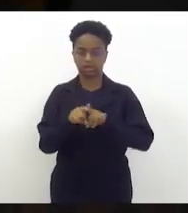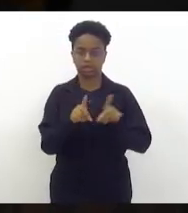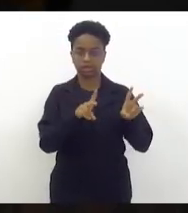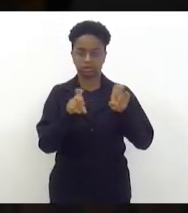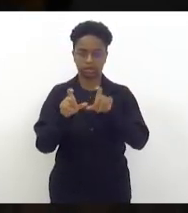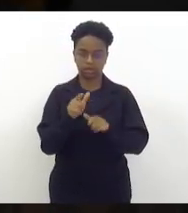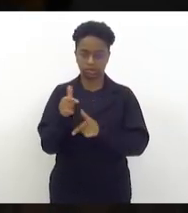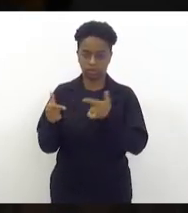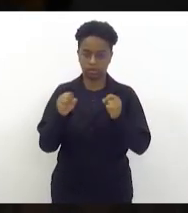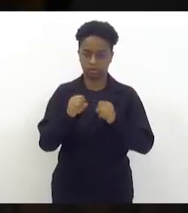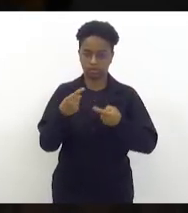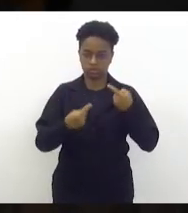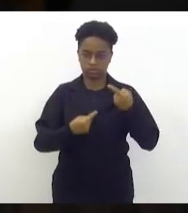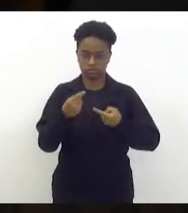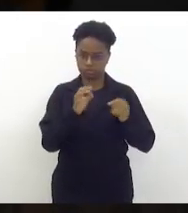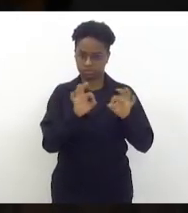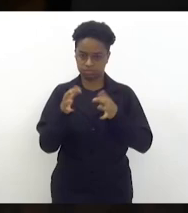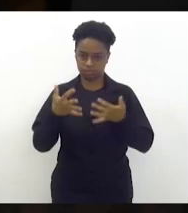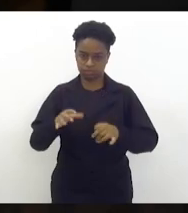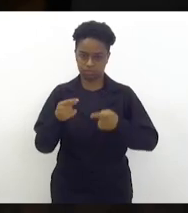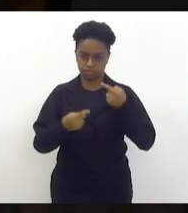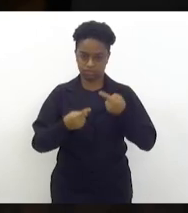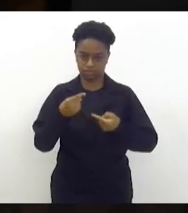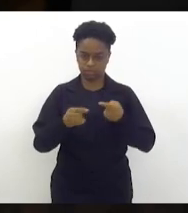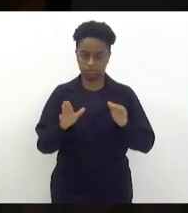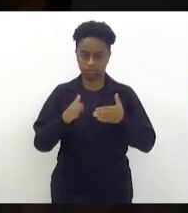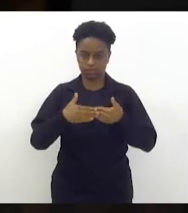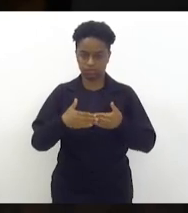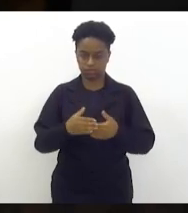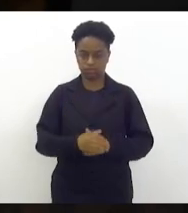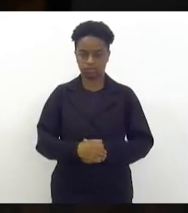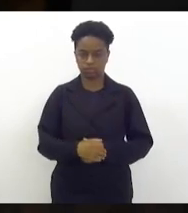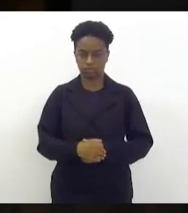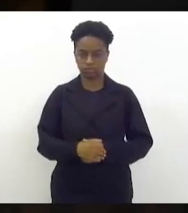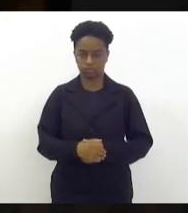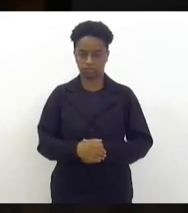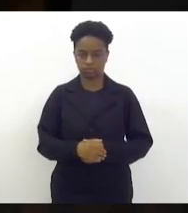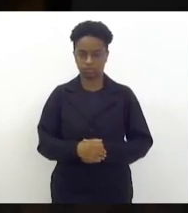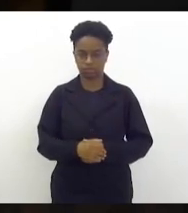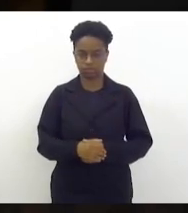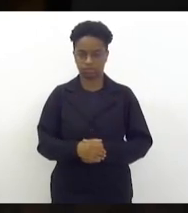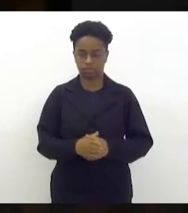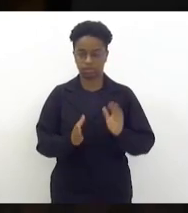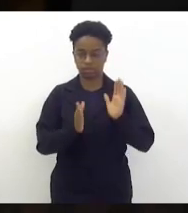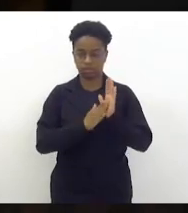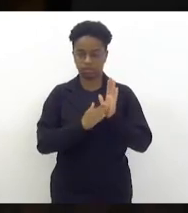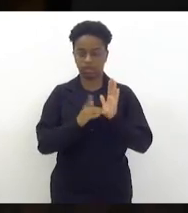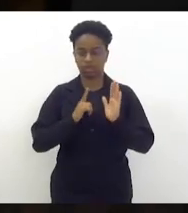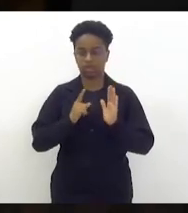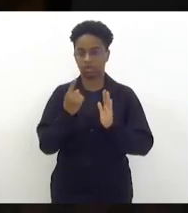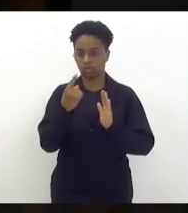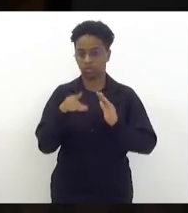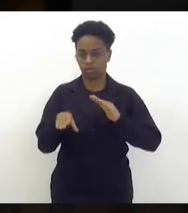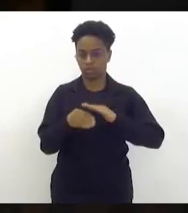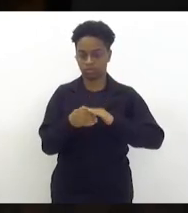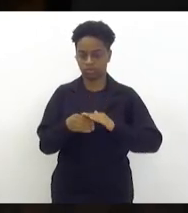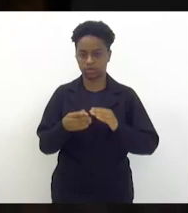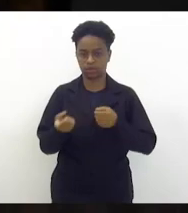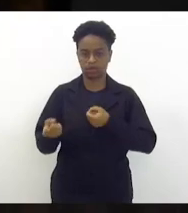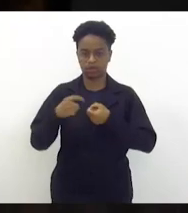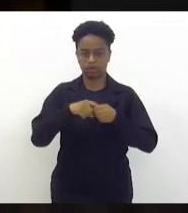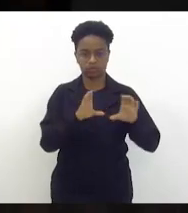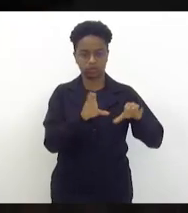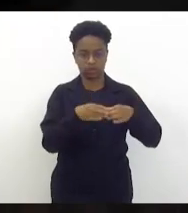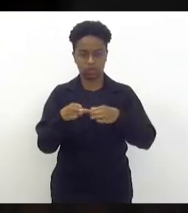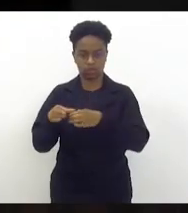providências. Em discussão, não havendo quem queira discutir, encerrada a discussão. A presente proposta recebeu uma emenda e retorna